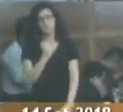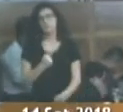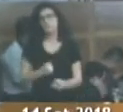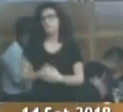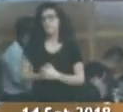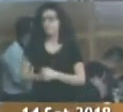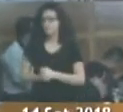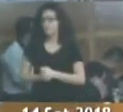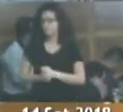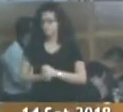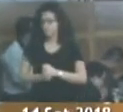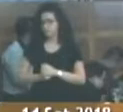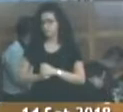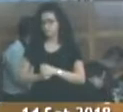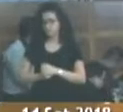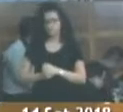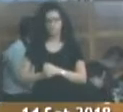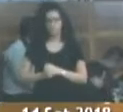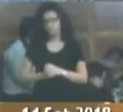comercializado.